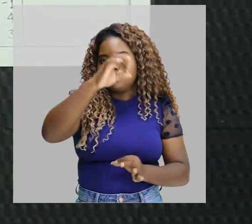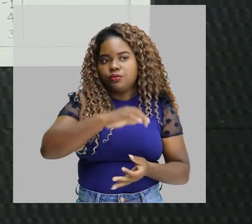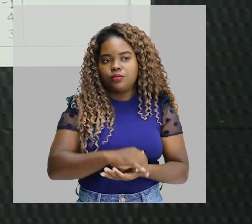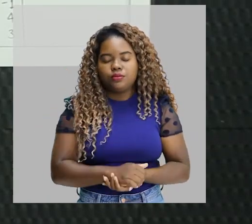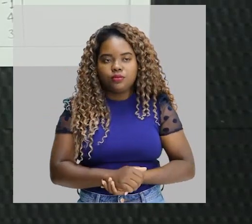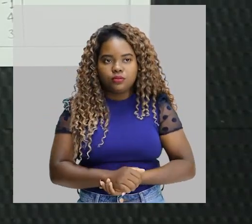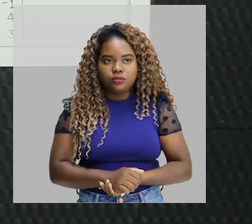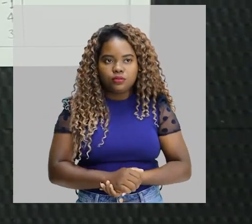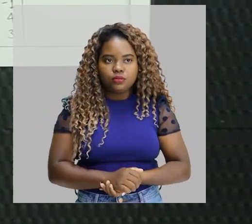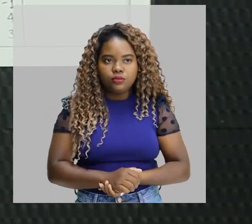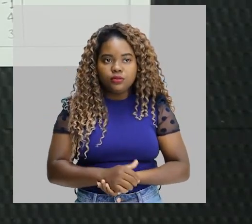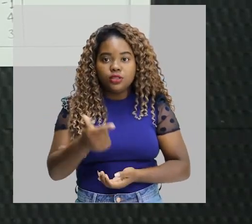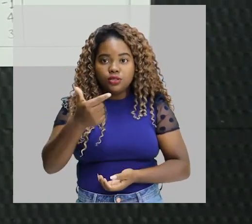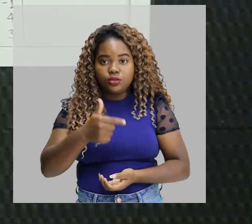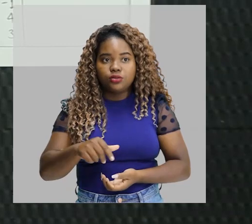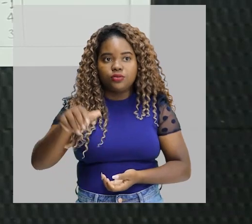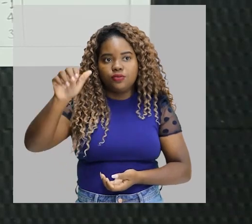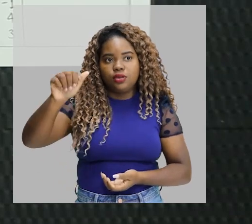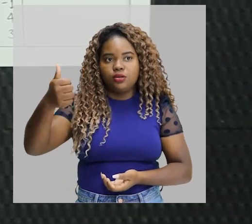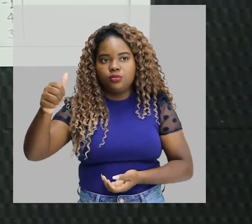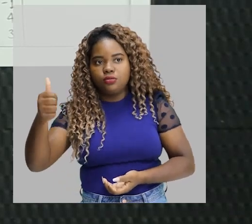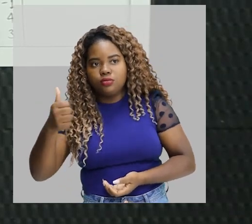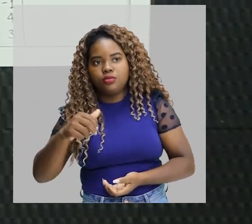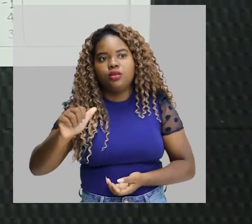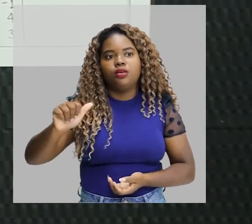a primeira a segunda coluna novamente